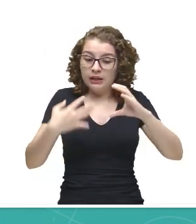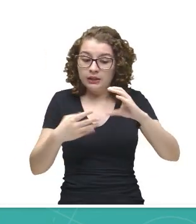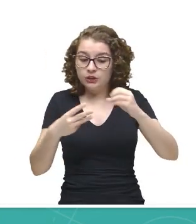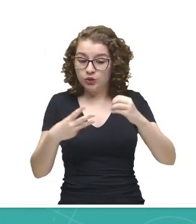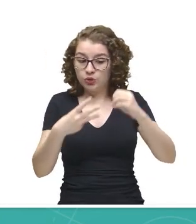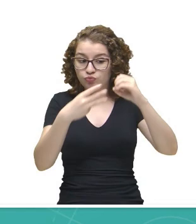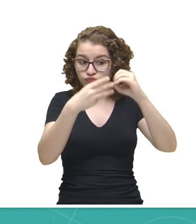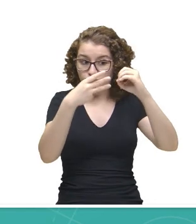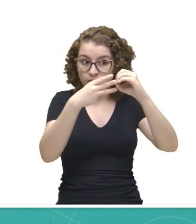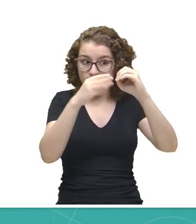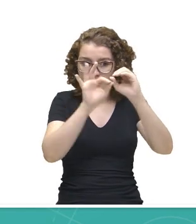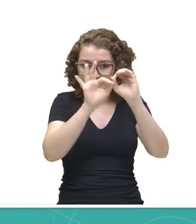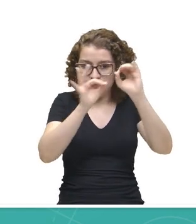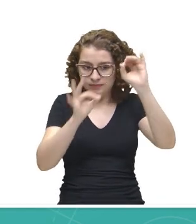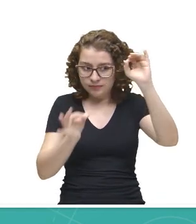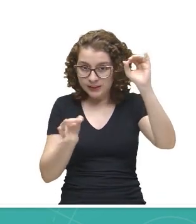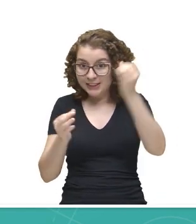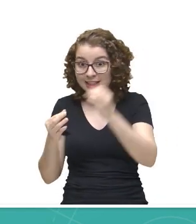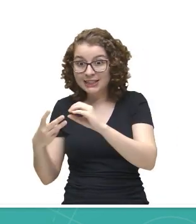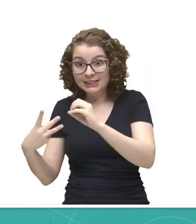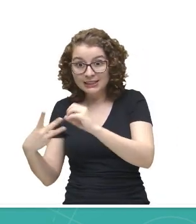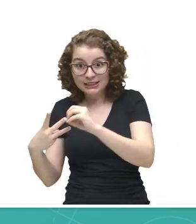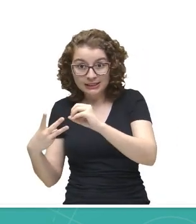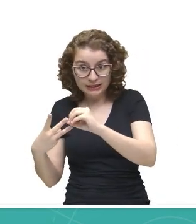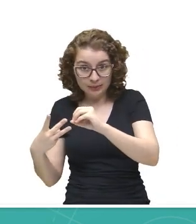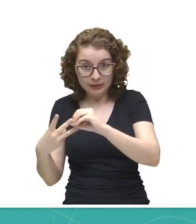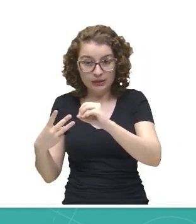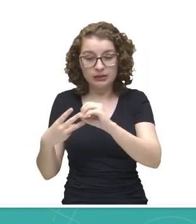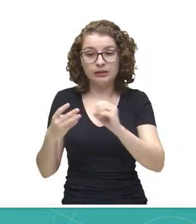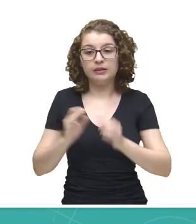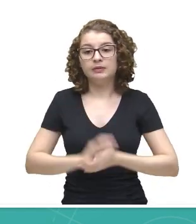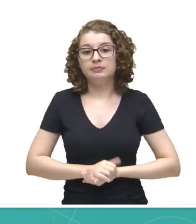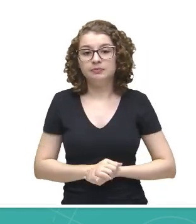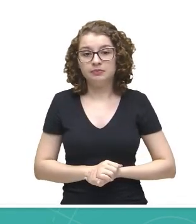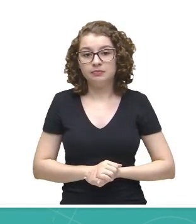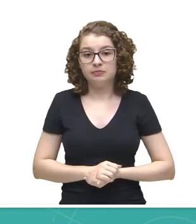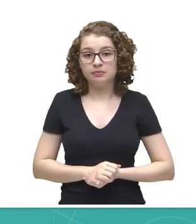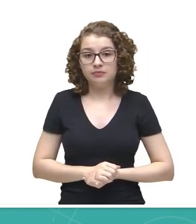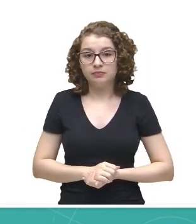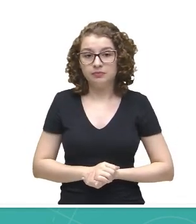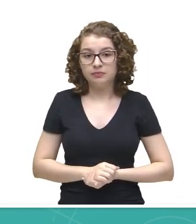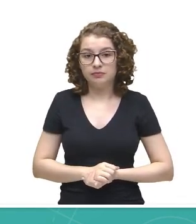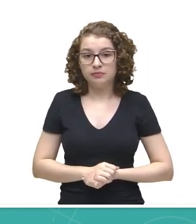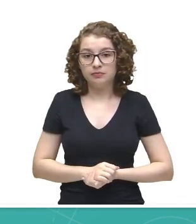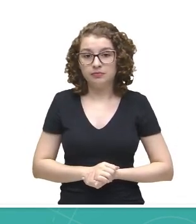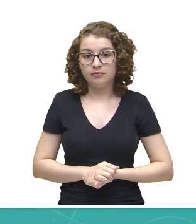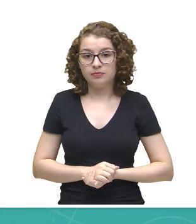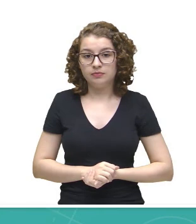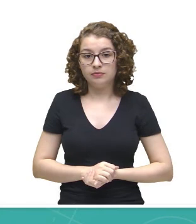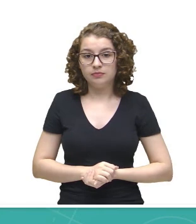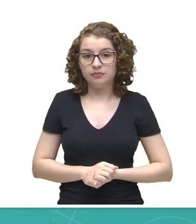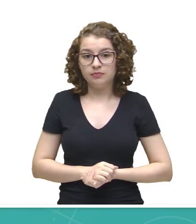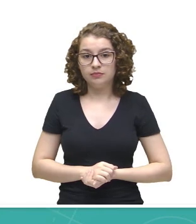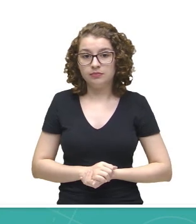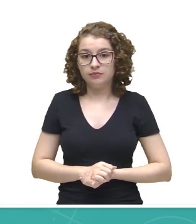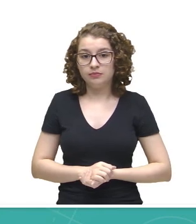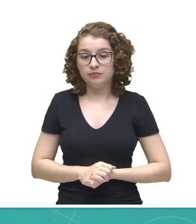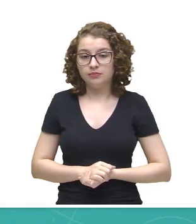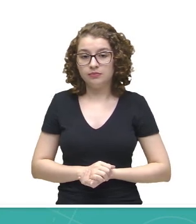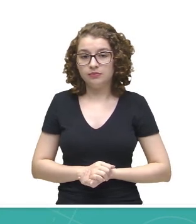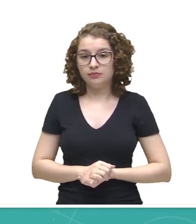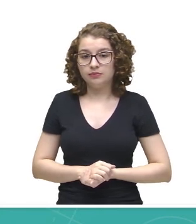serem separadas, tá? Então a gente vai marcar aqui na A separadas, tá? Elas